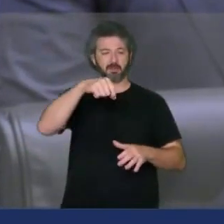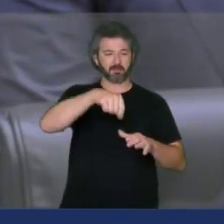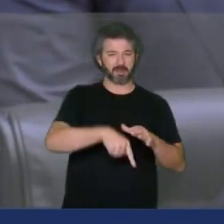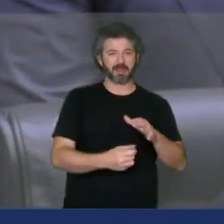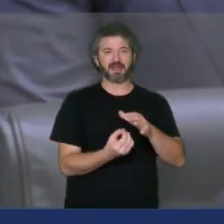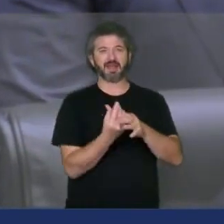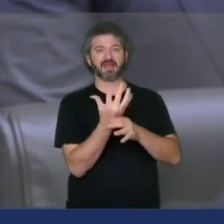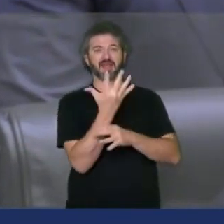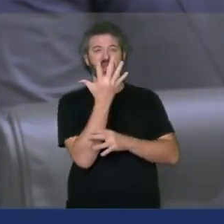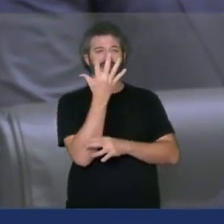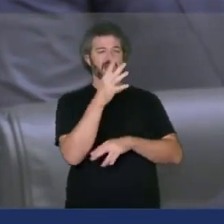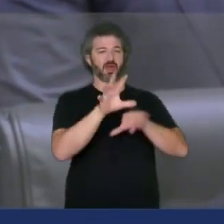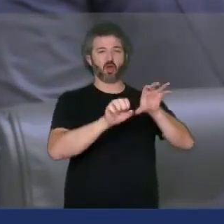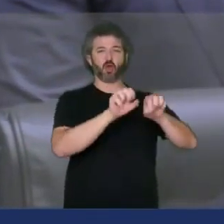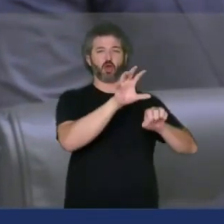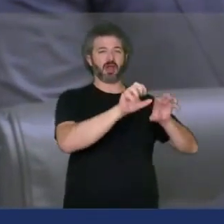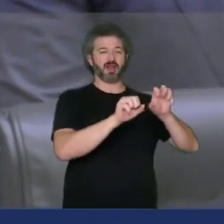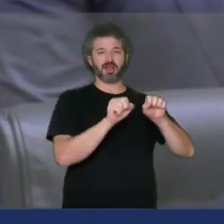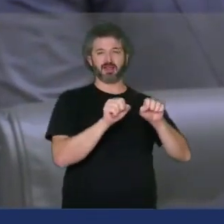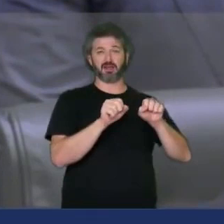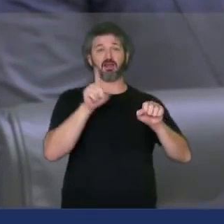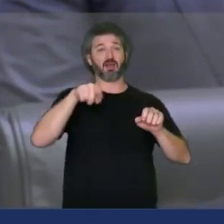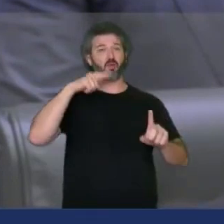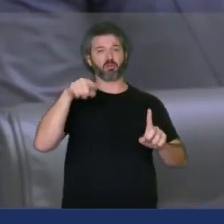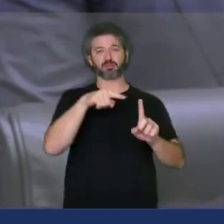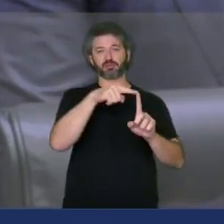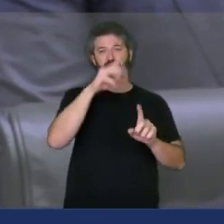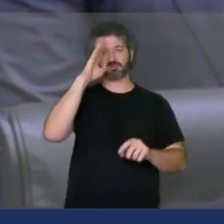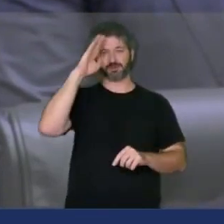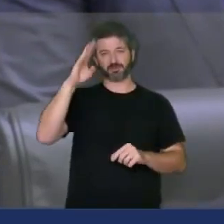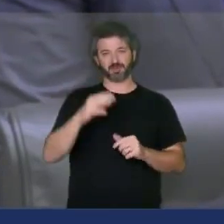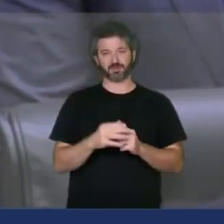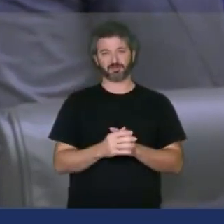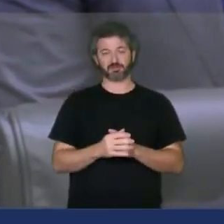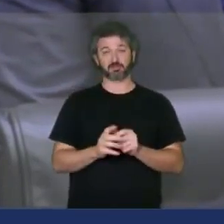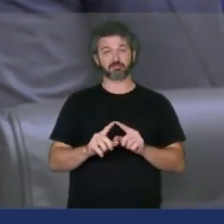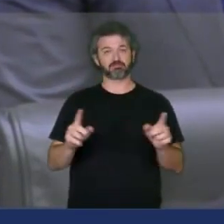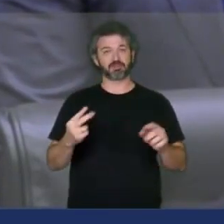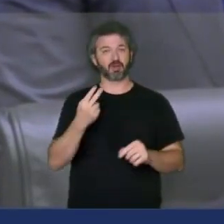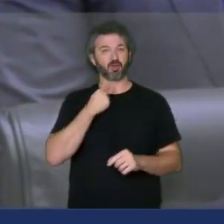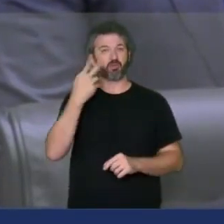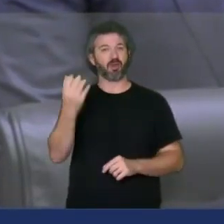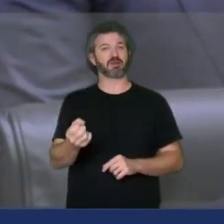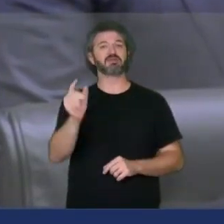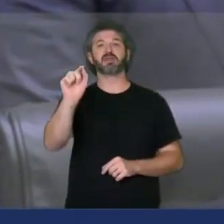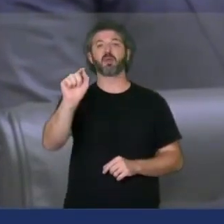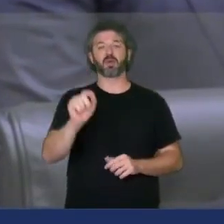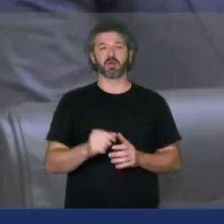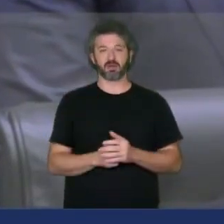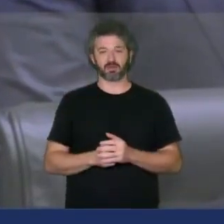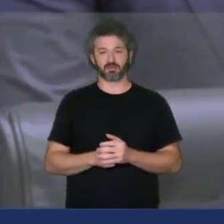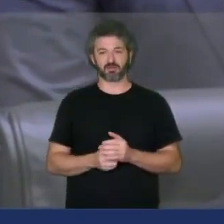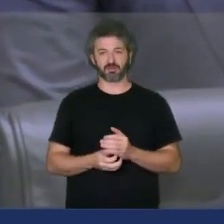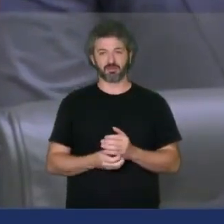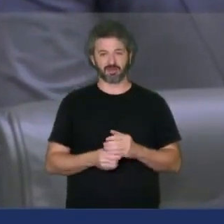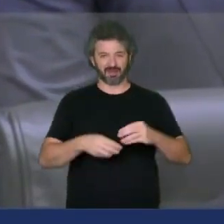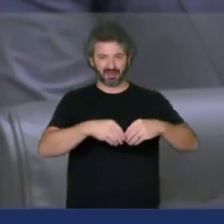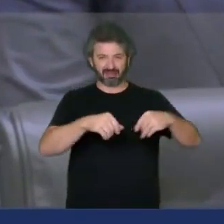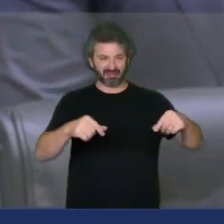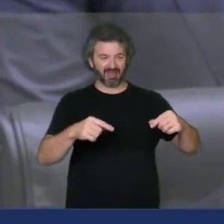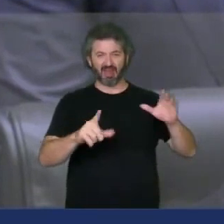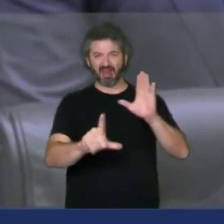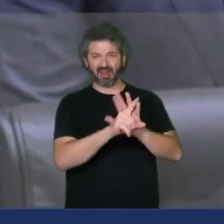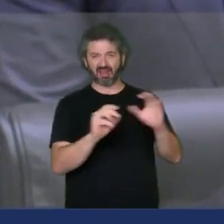colher continuará sendo nosso objetivo o que não podemos admitir é que seja uma terra sem lei